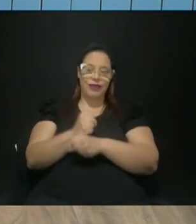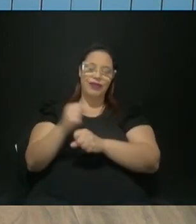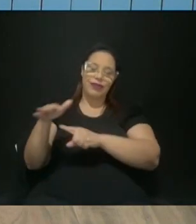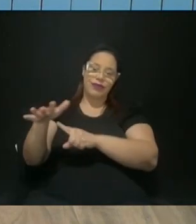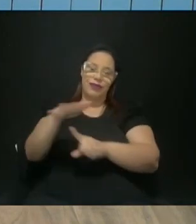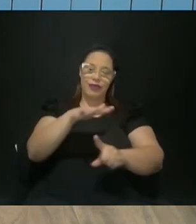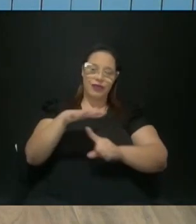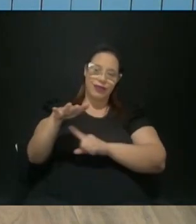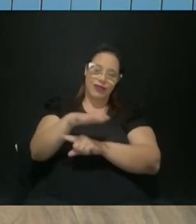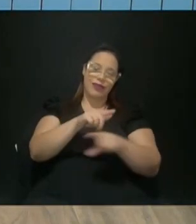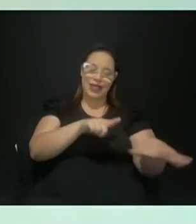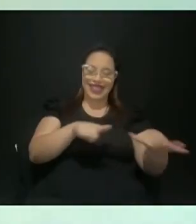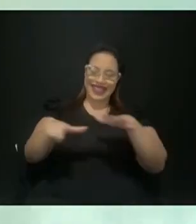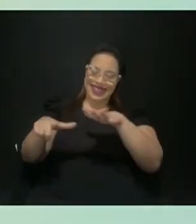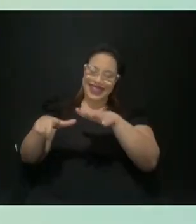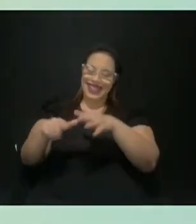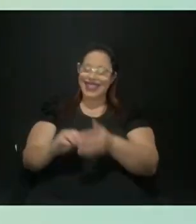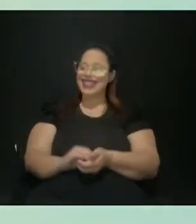Semana.